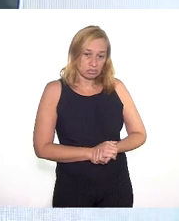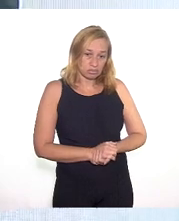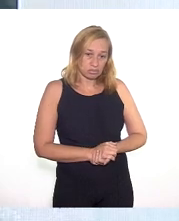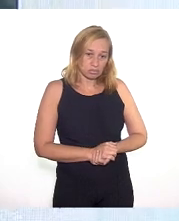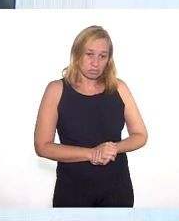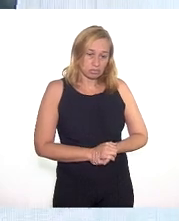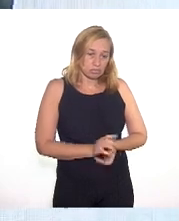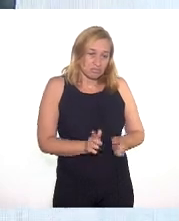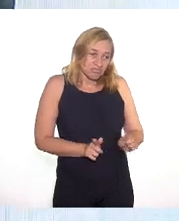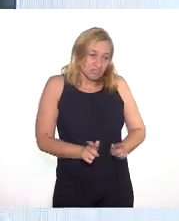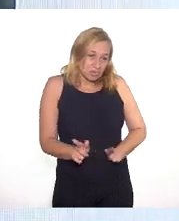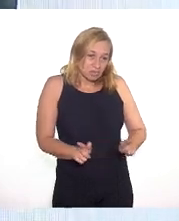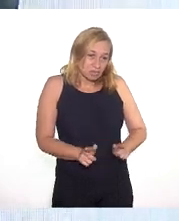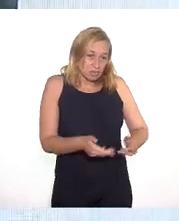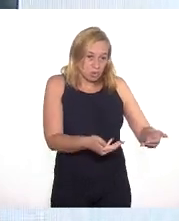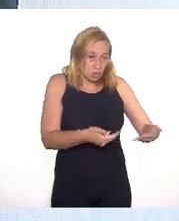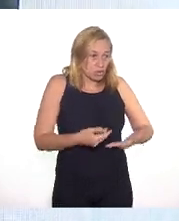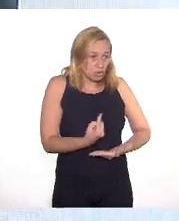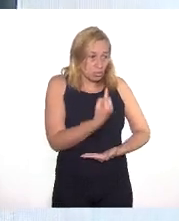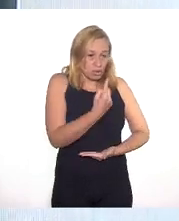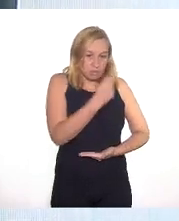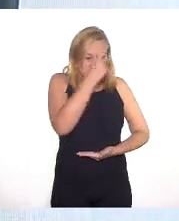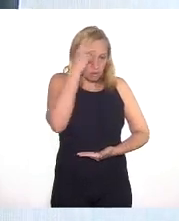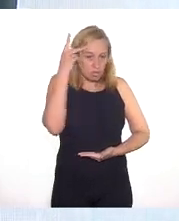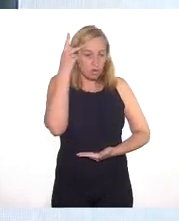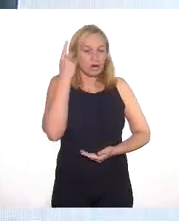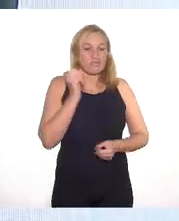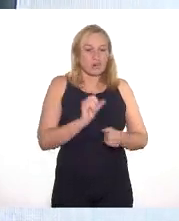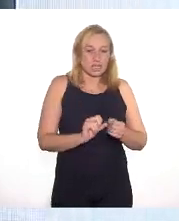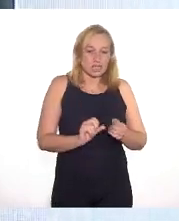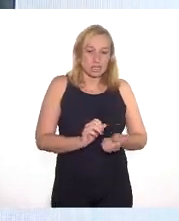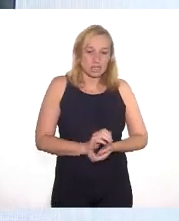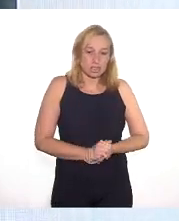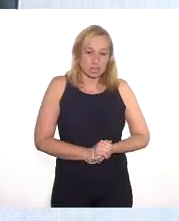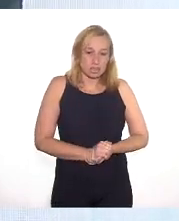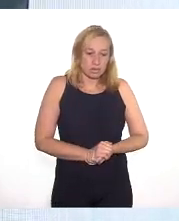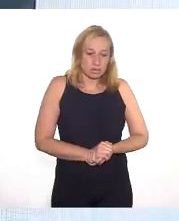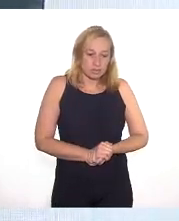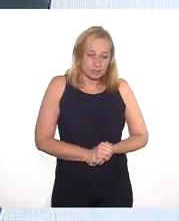minha prima convidou uma pessoa para fazer